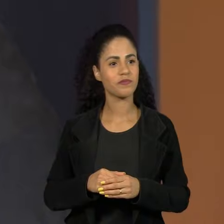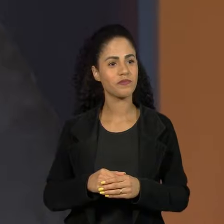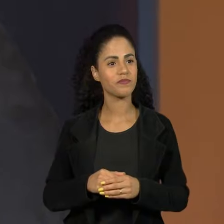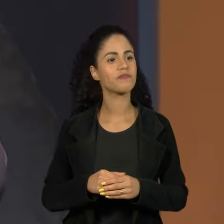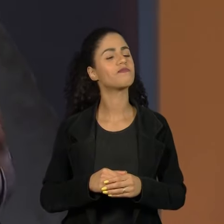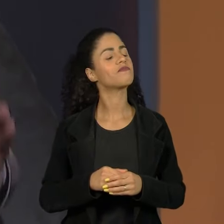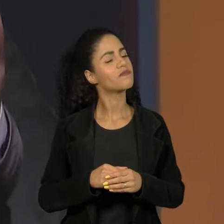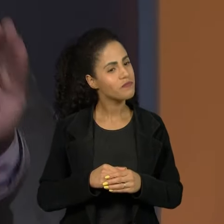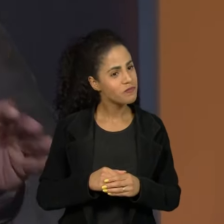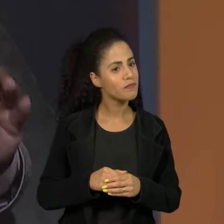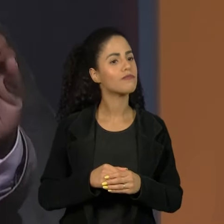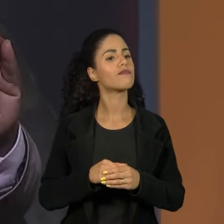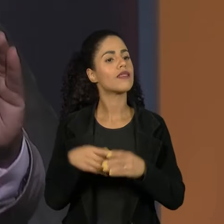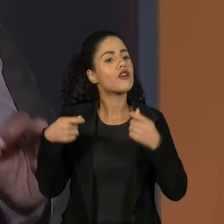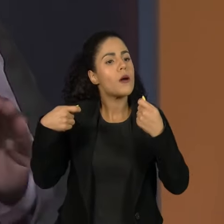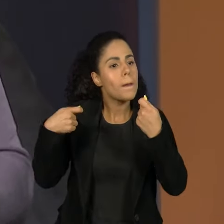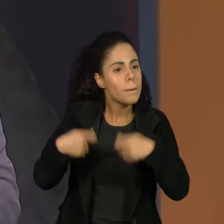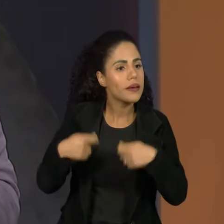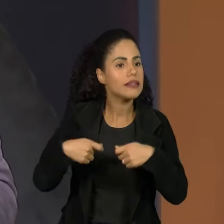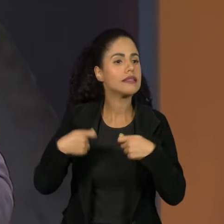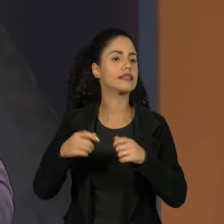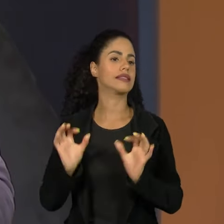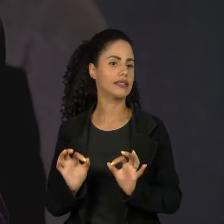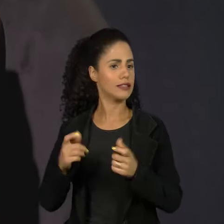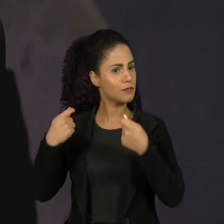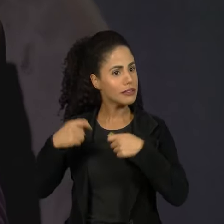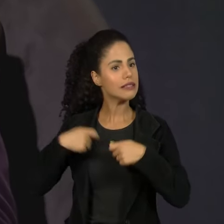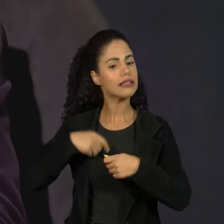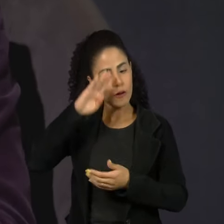Professor Carlos, tem que botar o propinte, né?